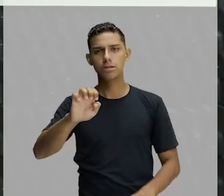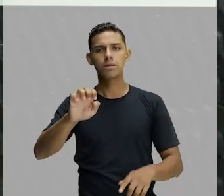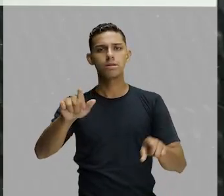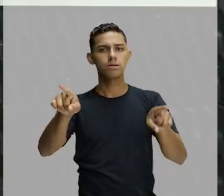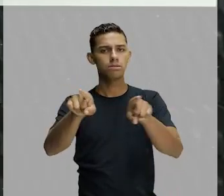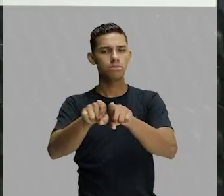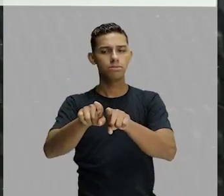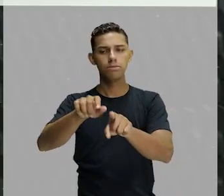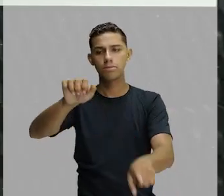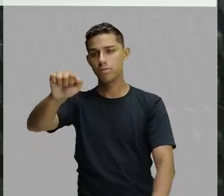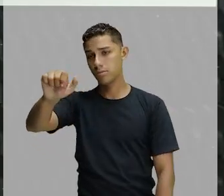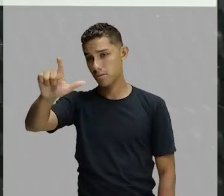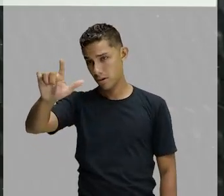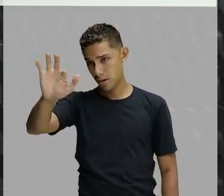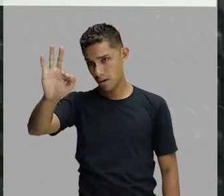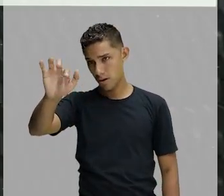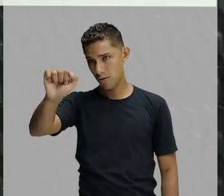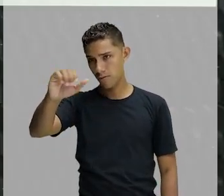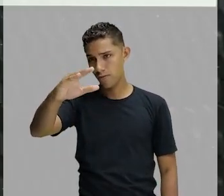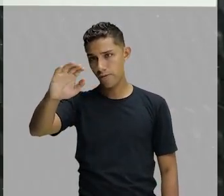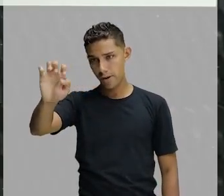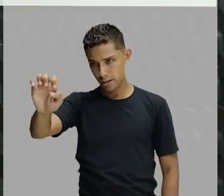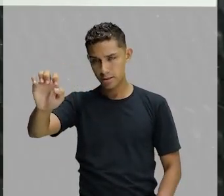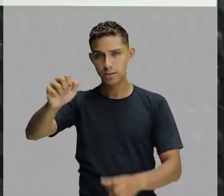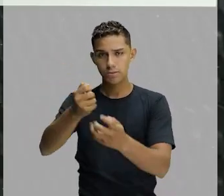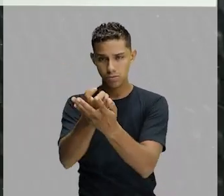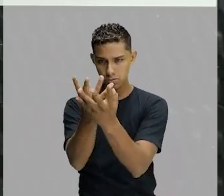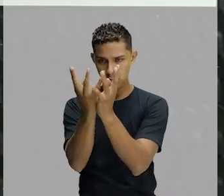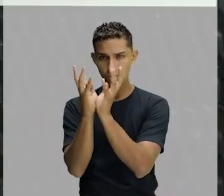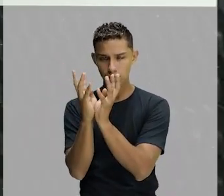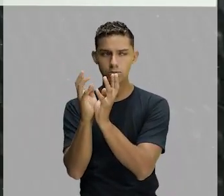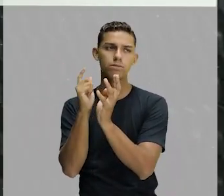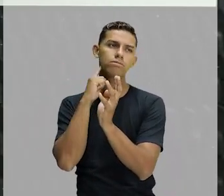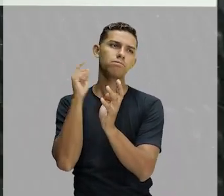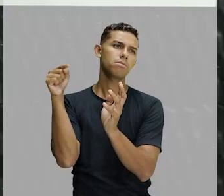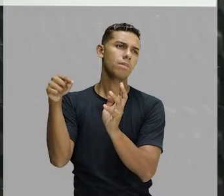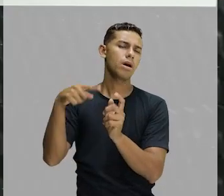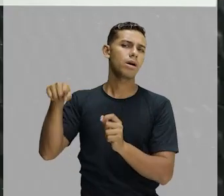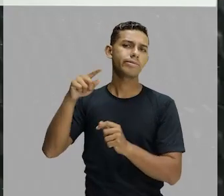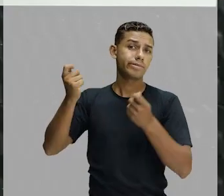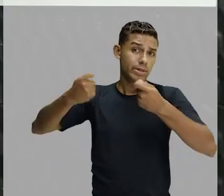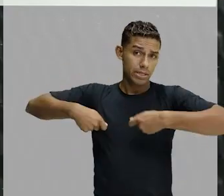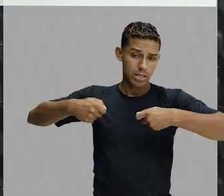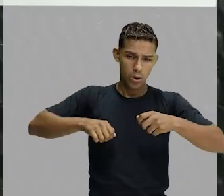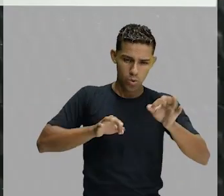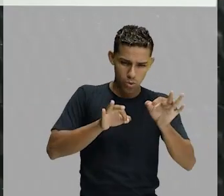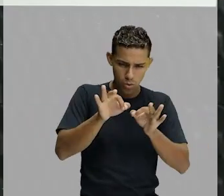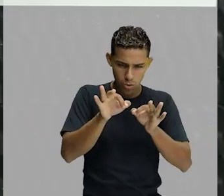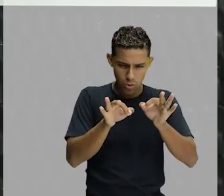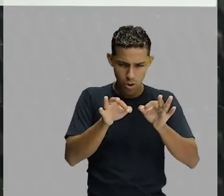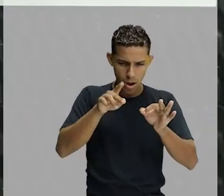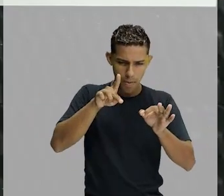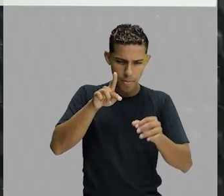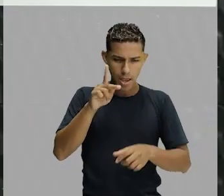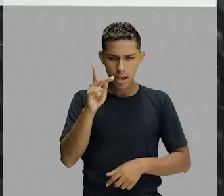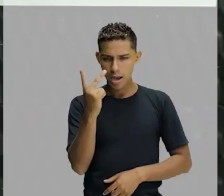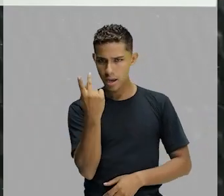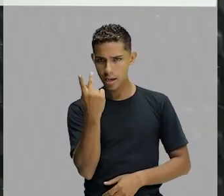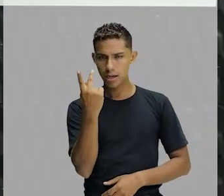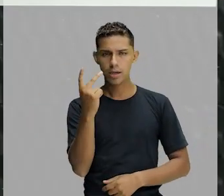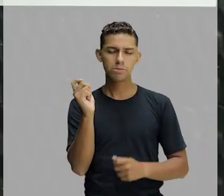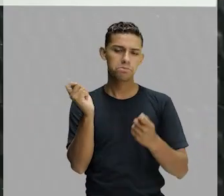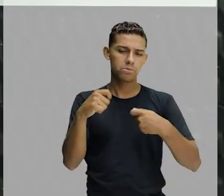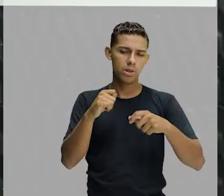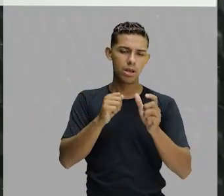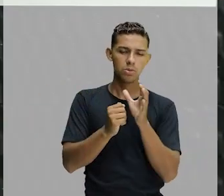produzida por esse mecanismo de hidroponia. Para você fazer isso, basta controlar o pH, todas as condições, né, necessárias para que a